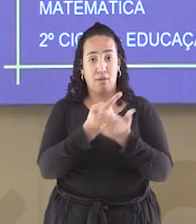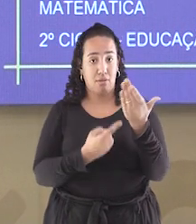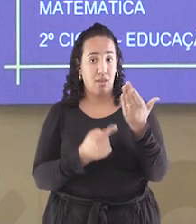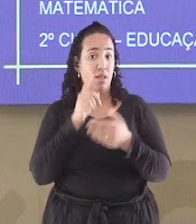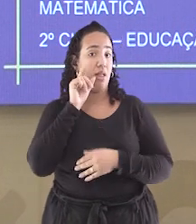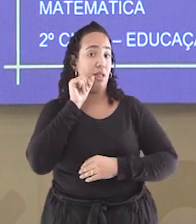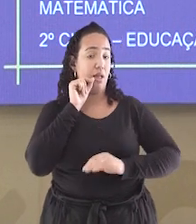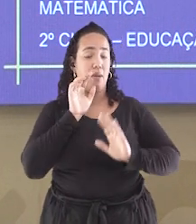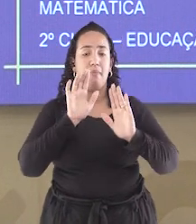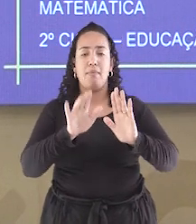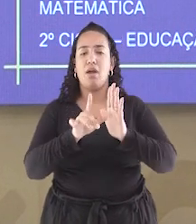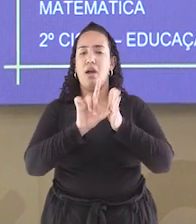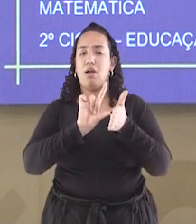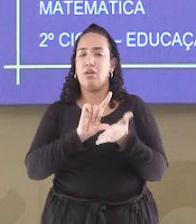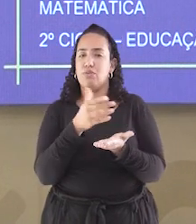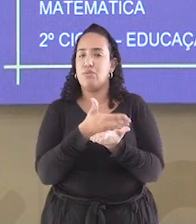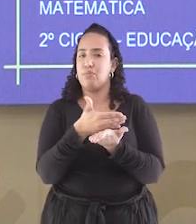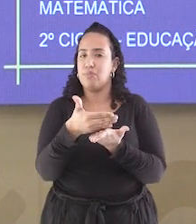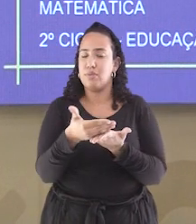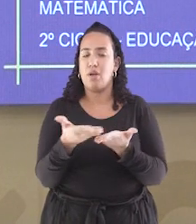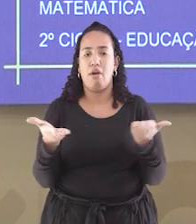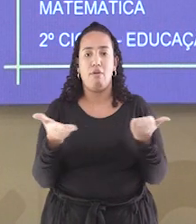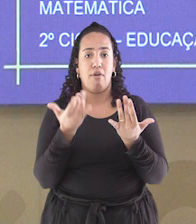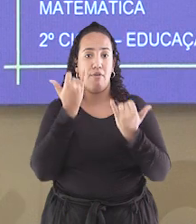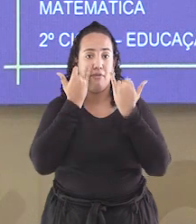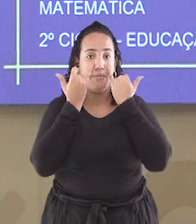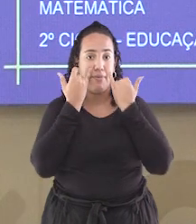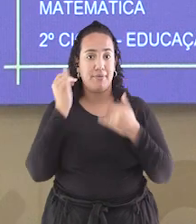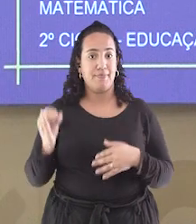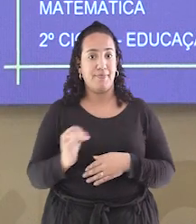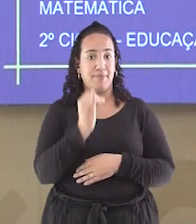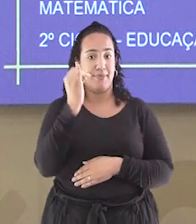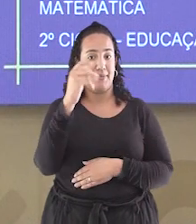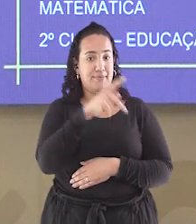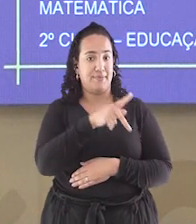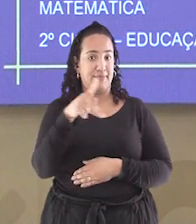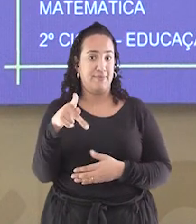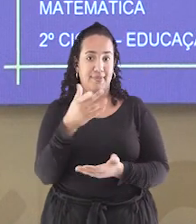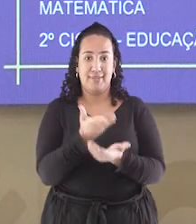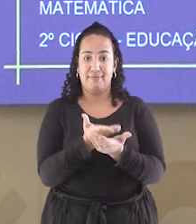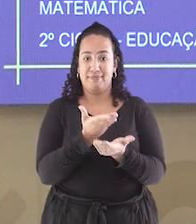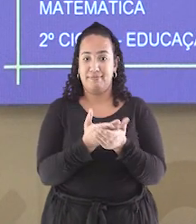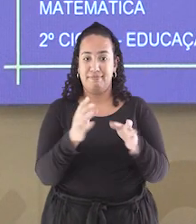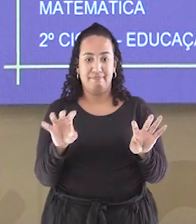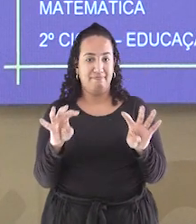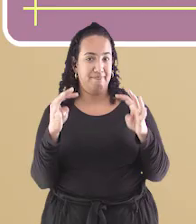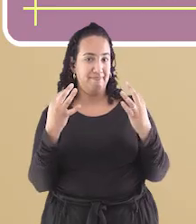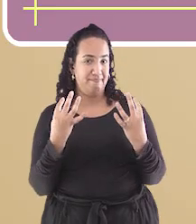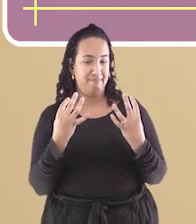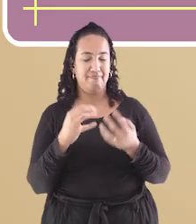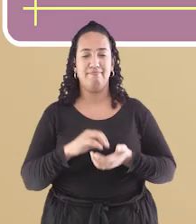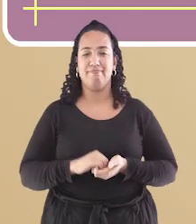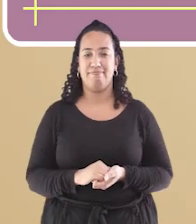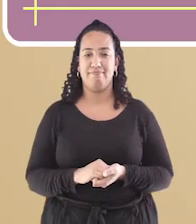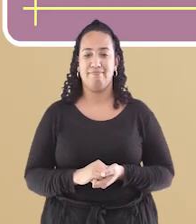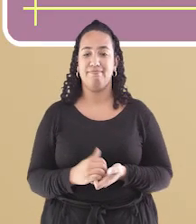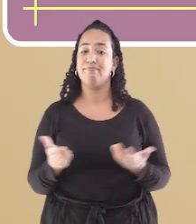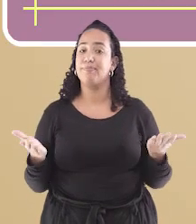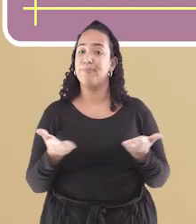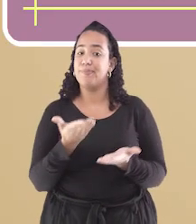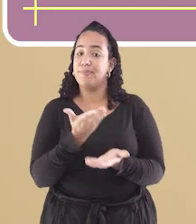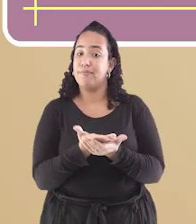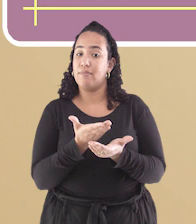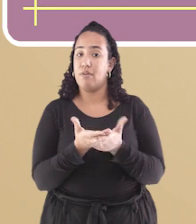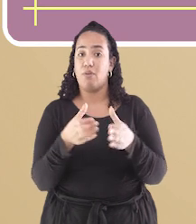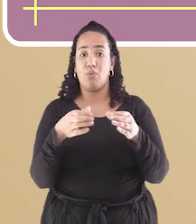Antes de começar, algumas informações para os professores e professoras que estão nos acompanhando. Esta aula